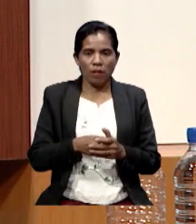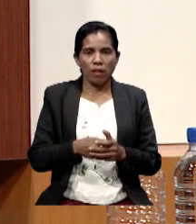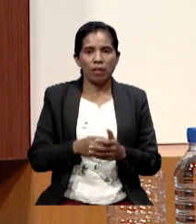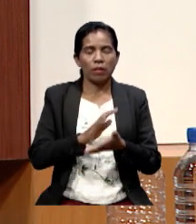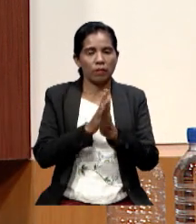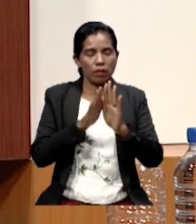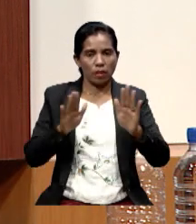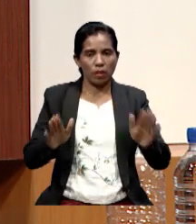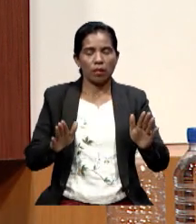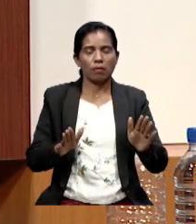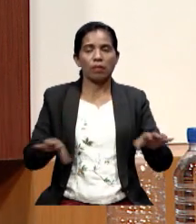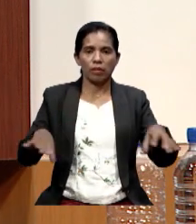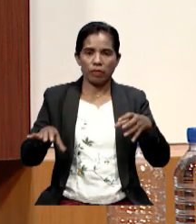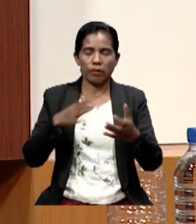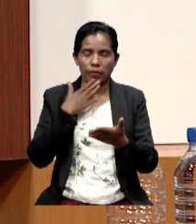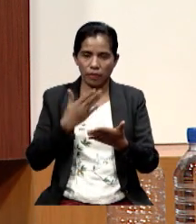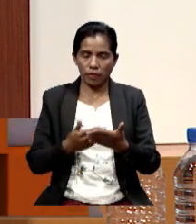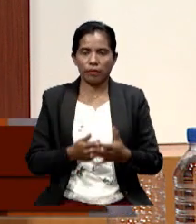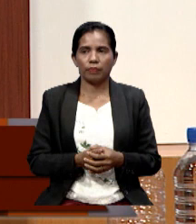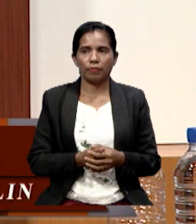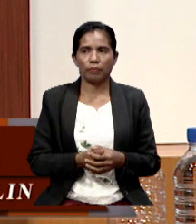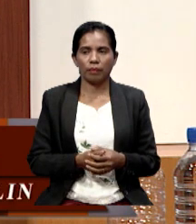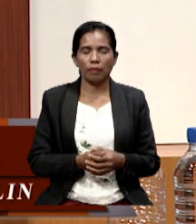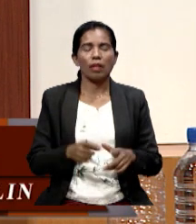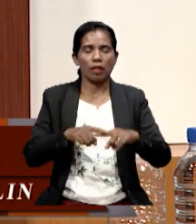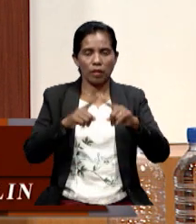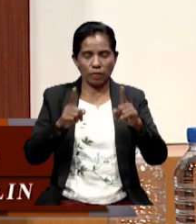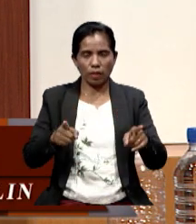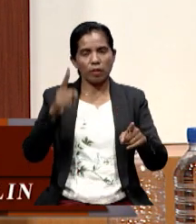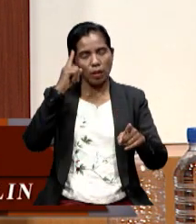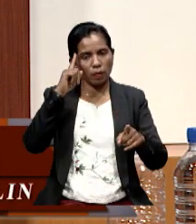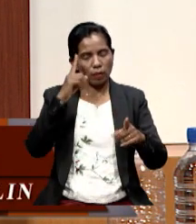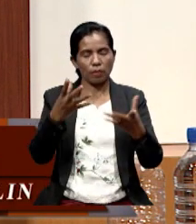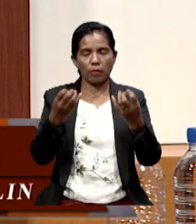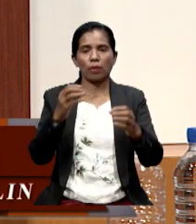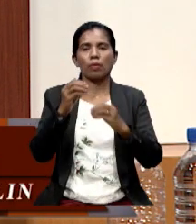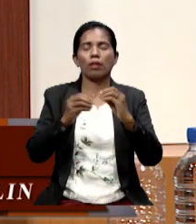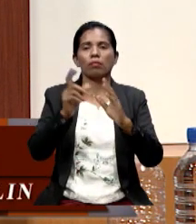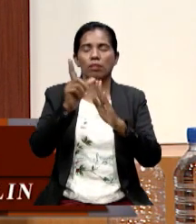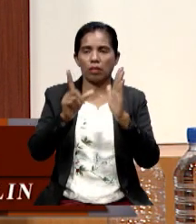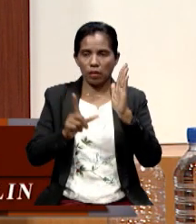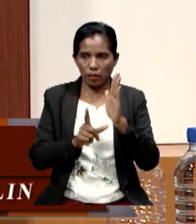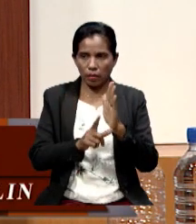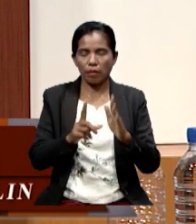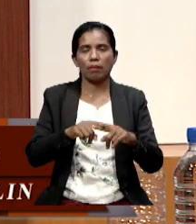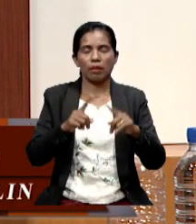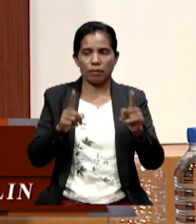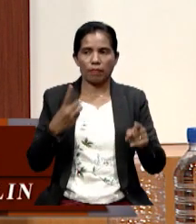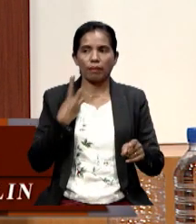Bainhir participa